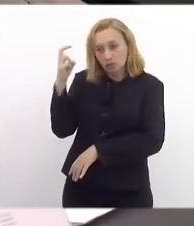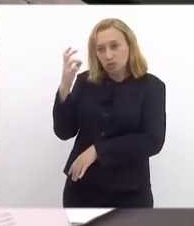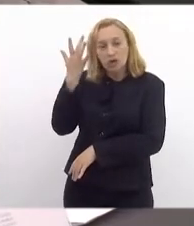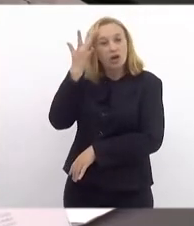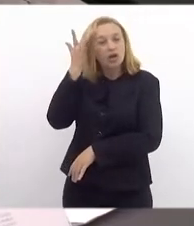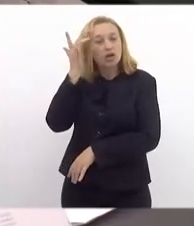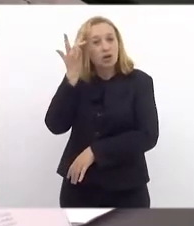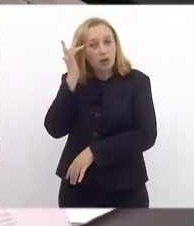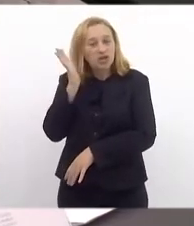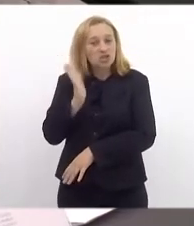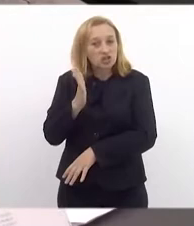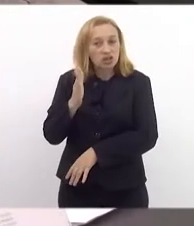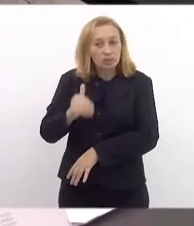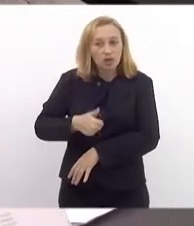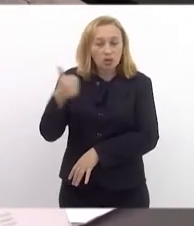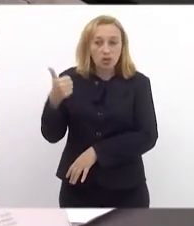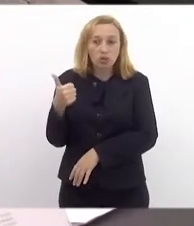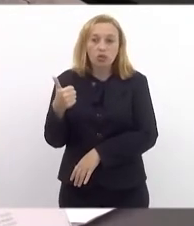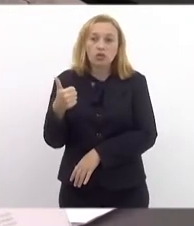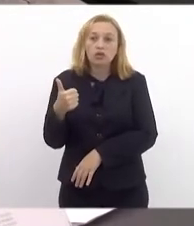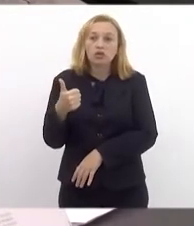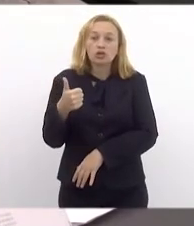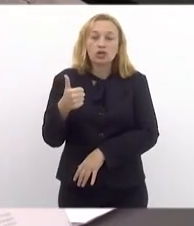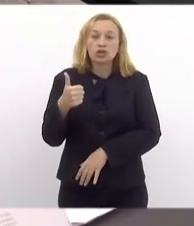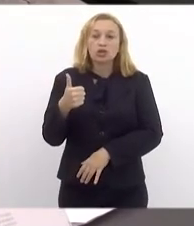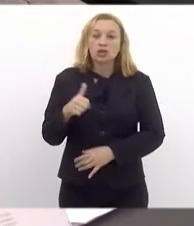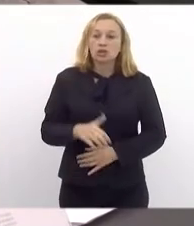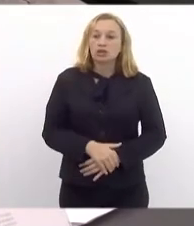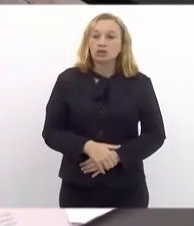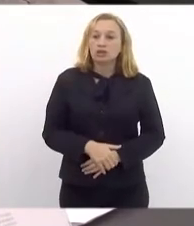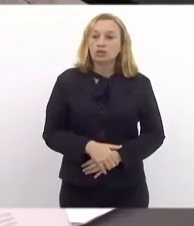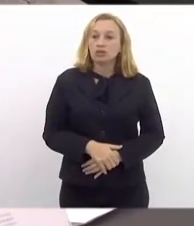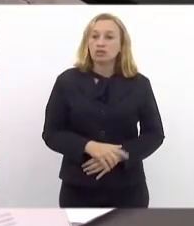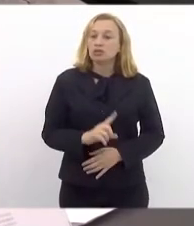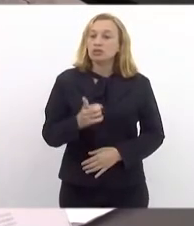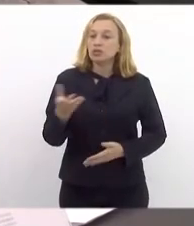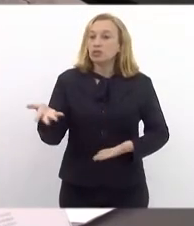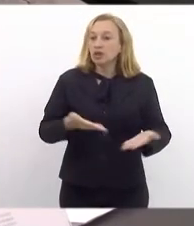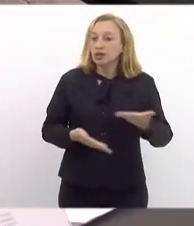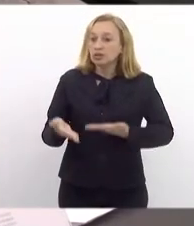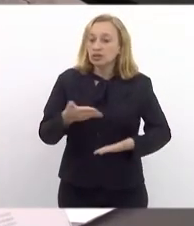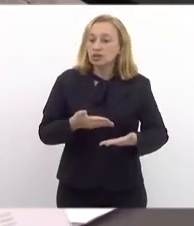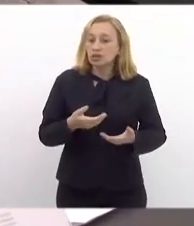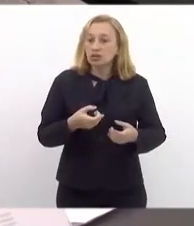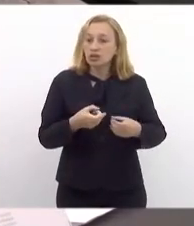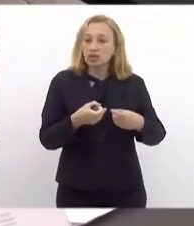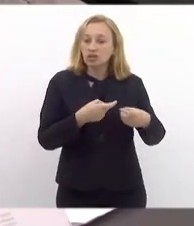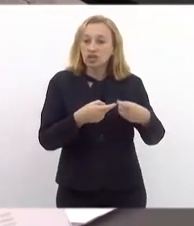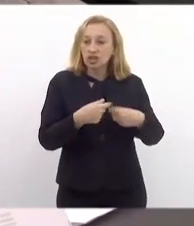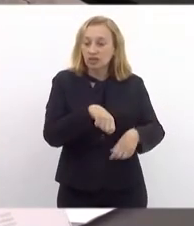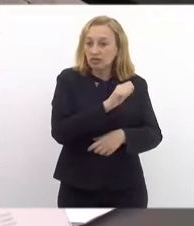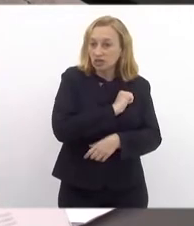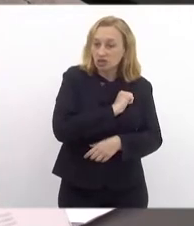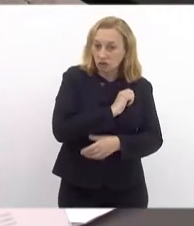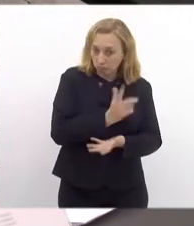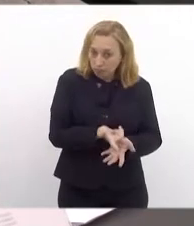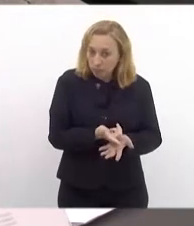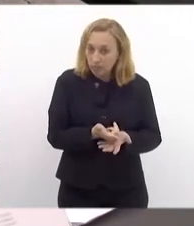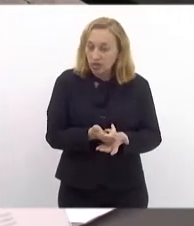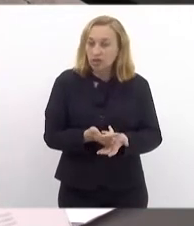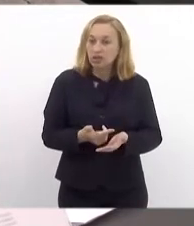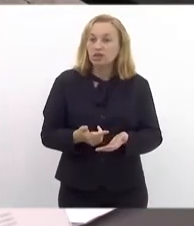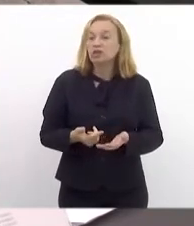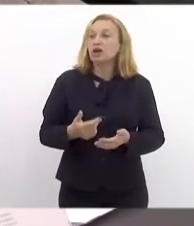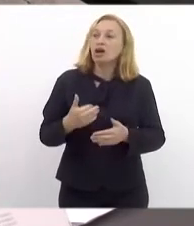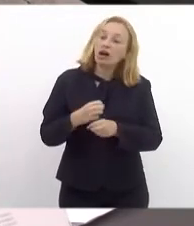gente já superou um pouco isso que nós éramos aqueles que não participaremos de nenhuma guerra fiscal enquanto a gente teve essa postura por